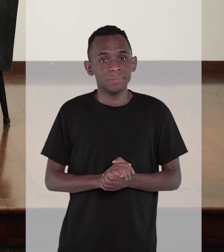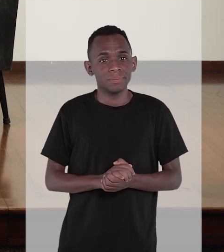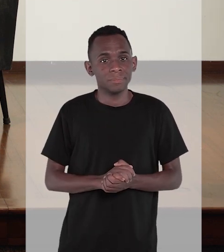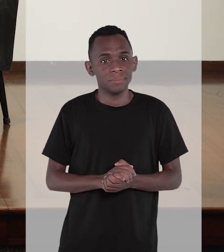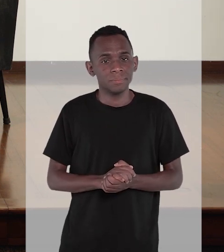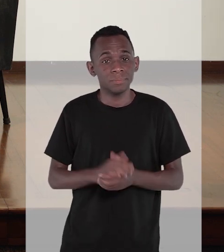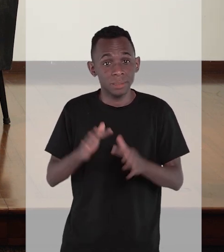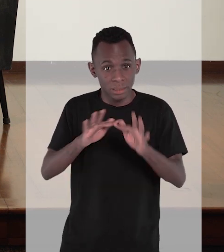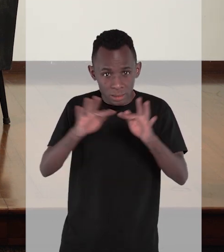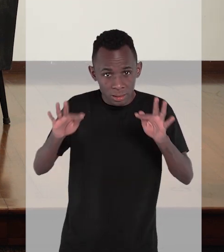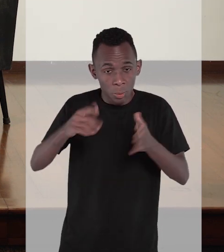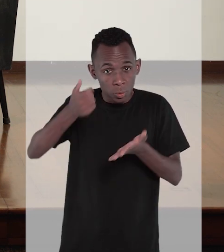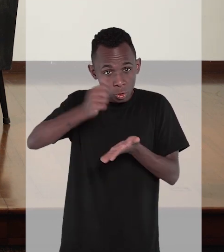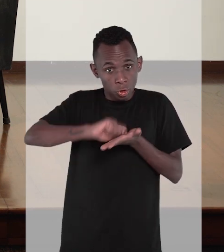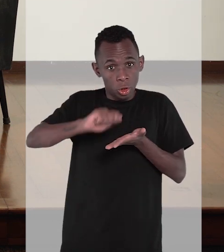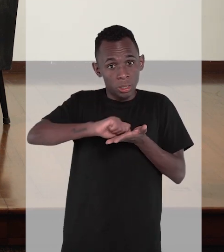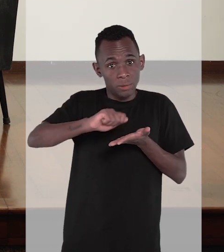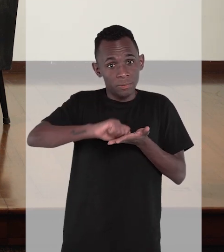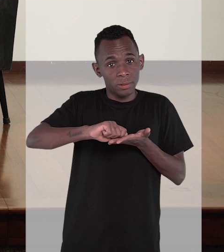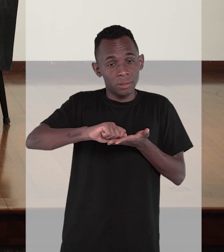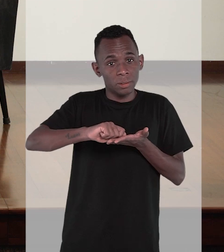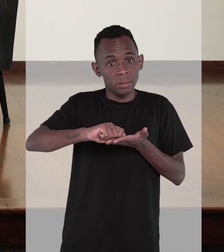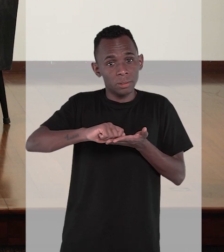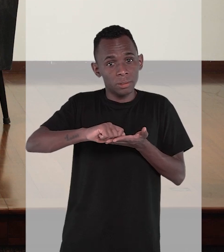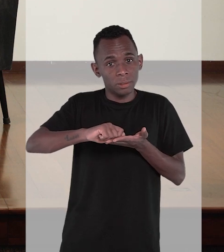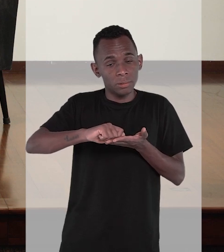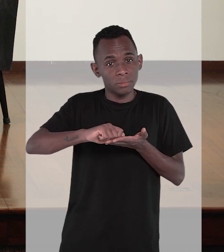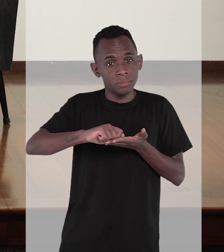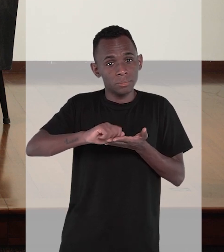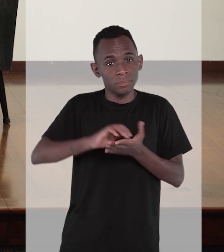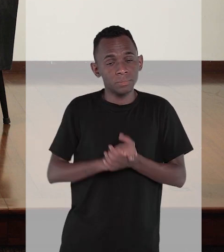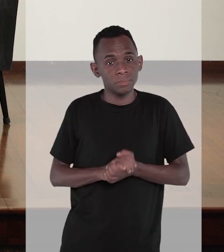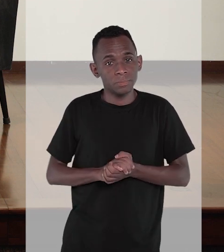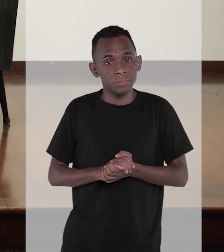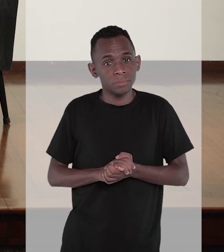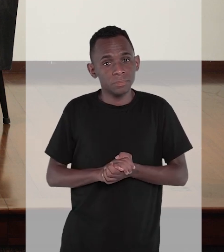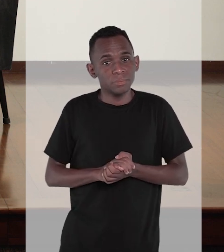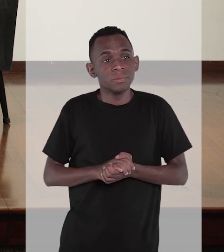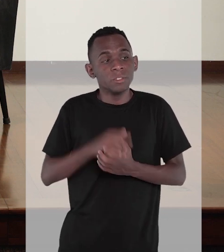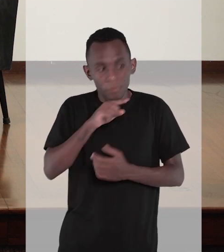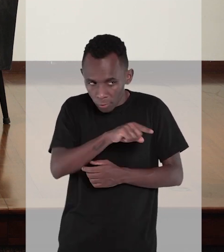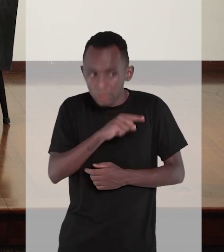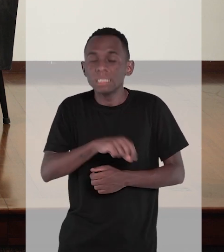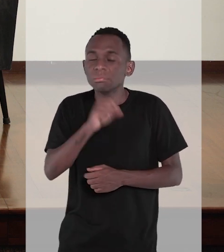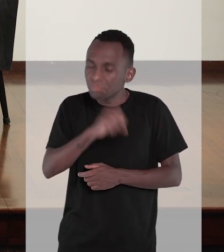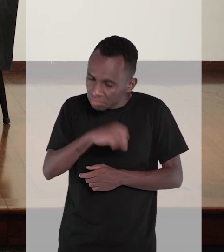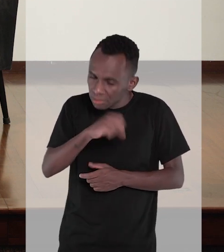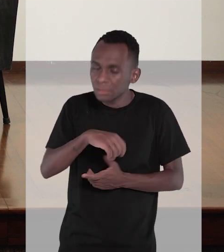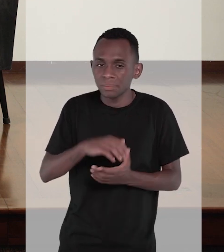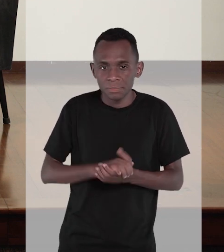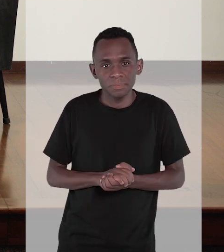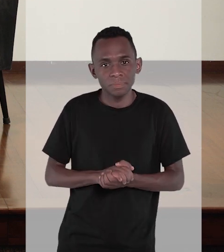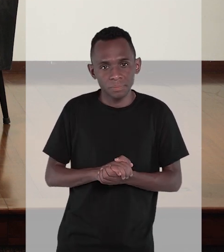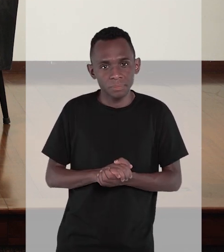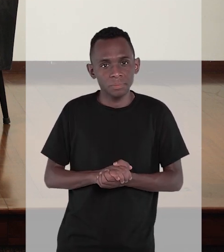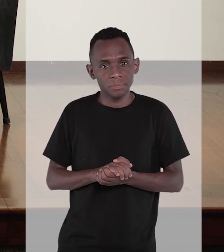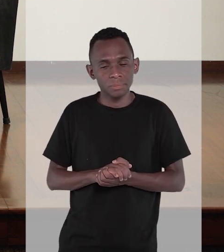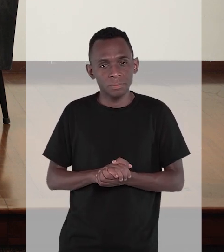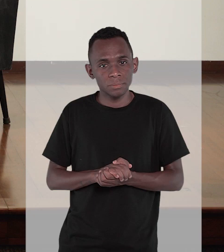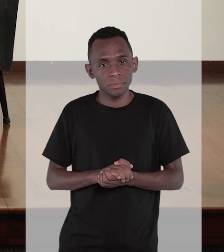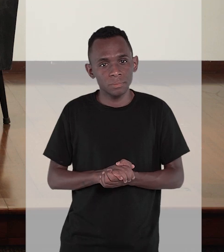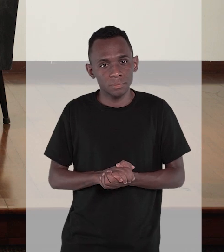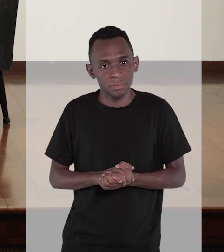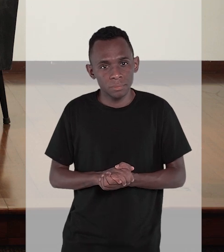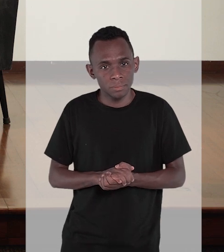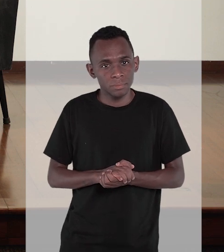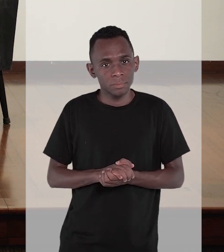Ao escrever, eu me coloco na... Não fui eu que falei isso, não. Você sim. Na